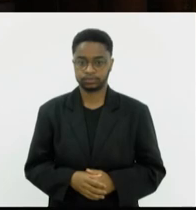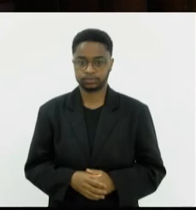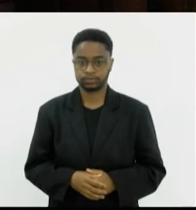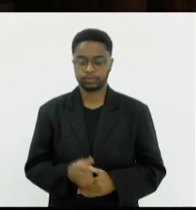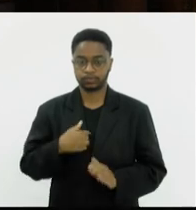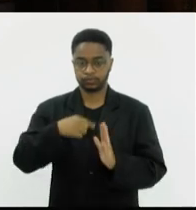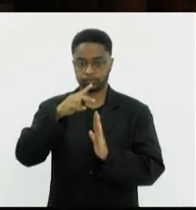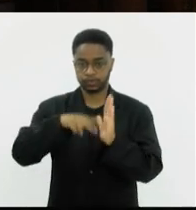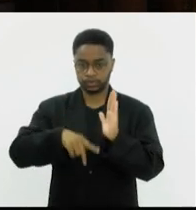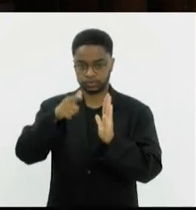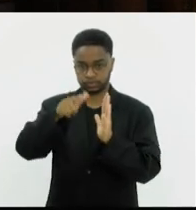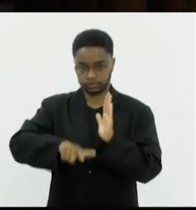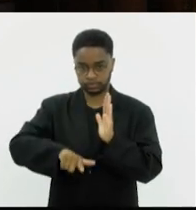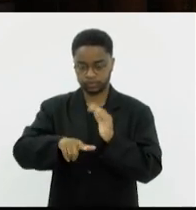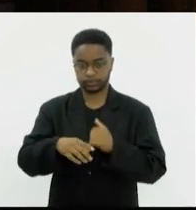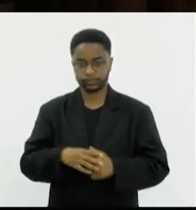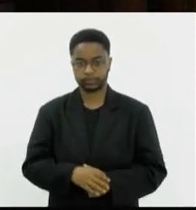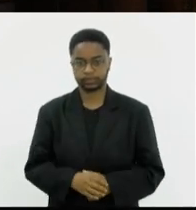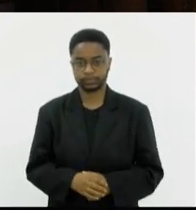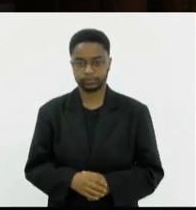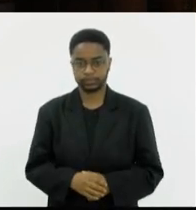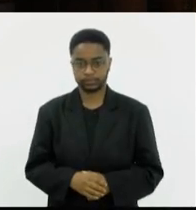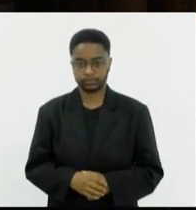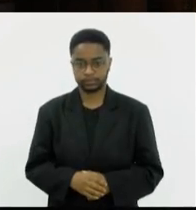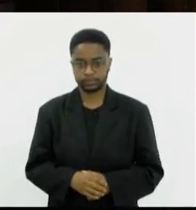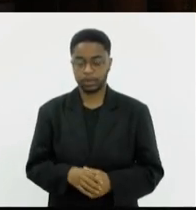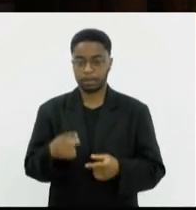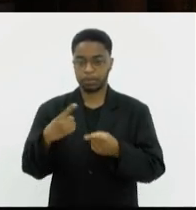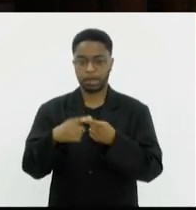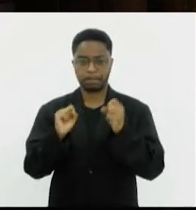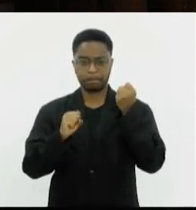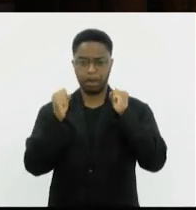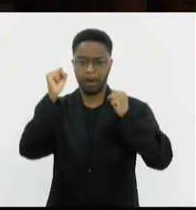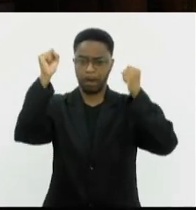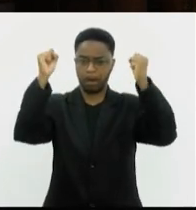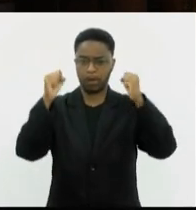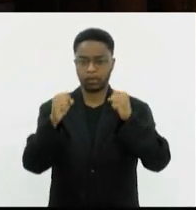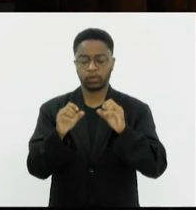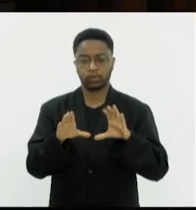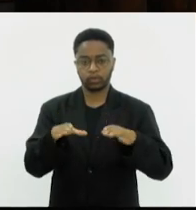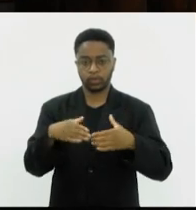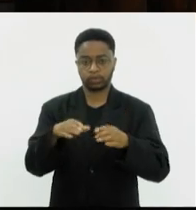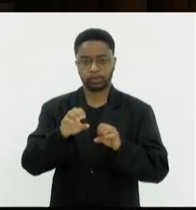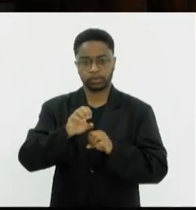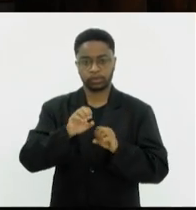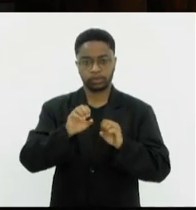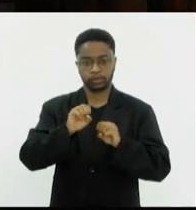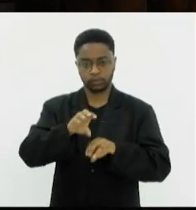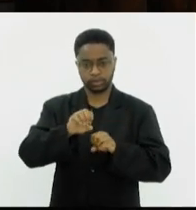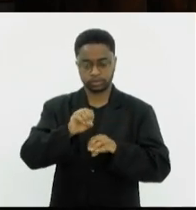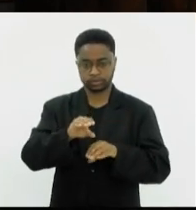Vou ler de novo por que ele se esperneou na Comissão de Educação,